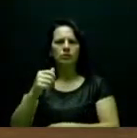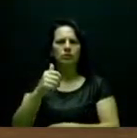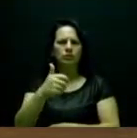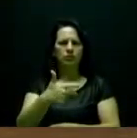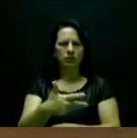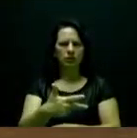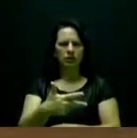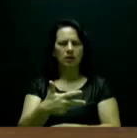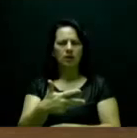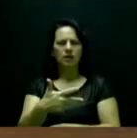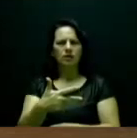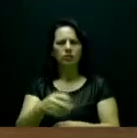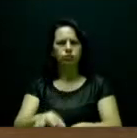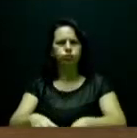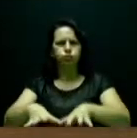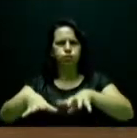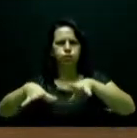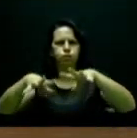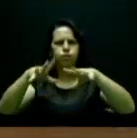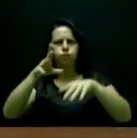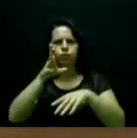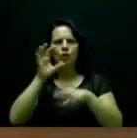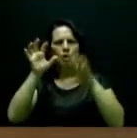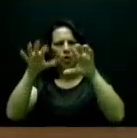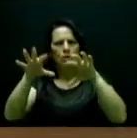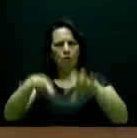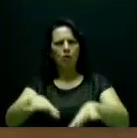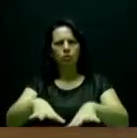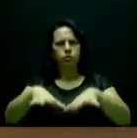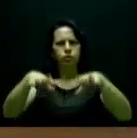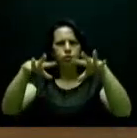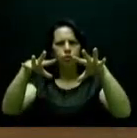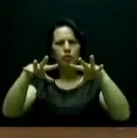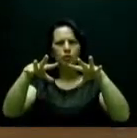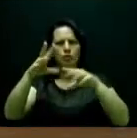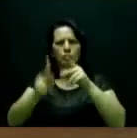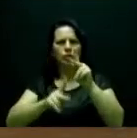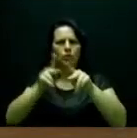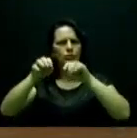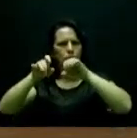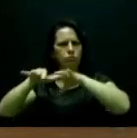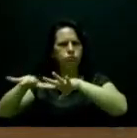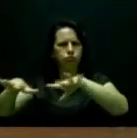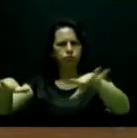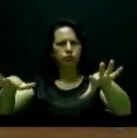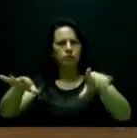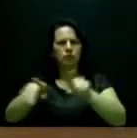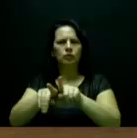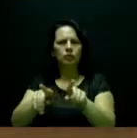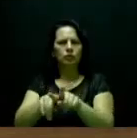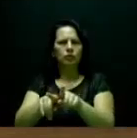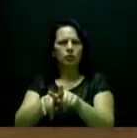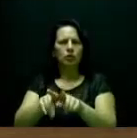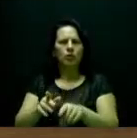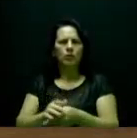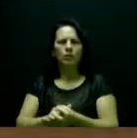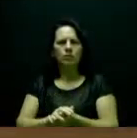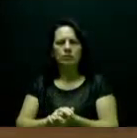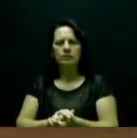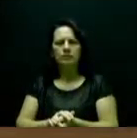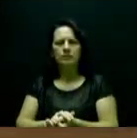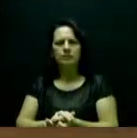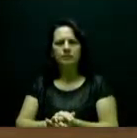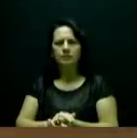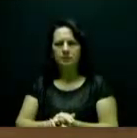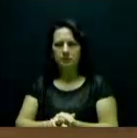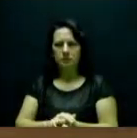enchente aí, e o povo continua aí espalhado, muitos voltaram para dentro das áreas de periferia,